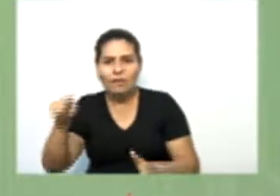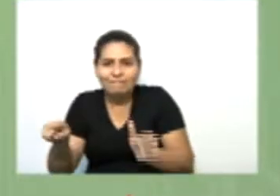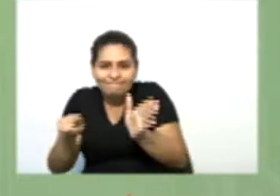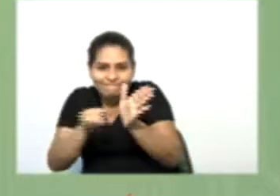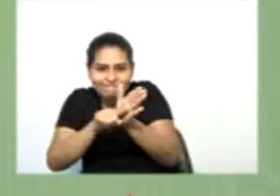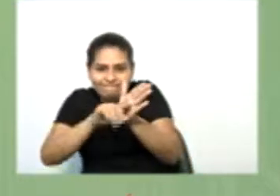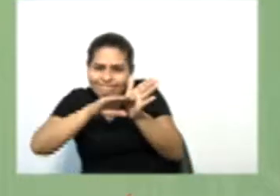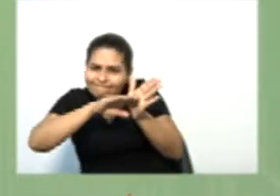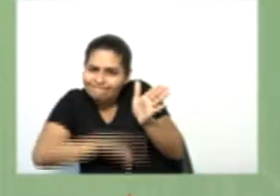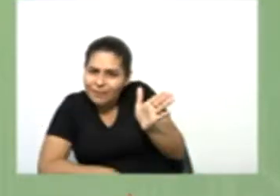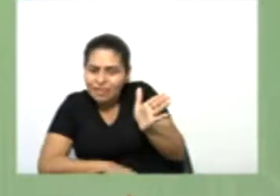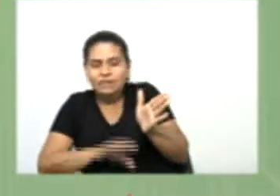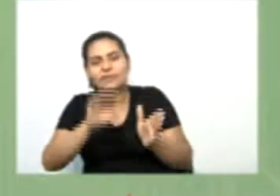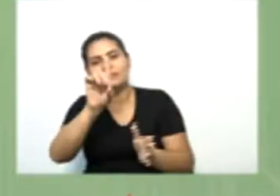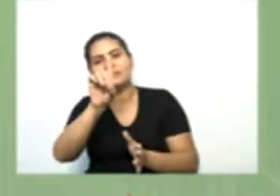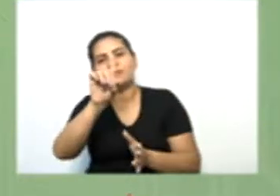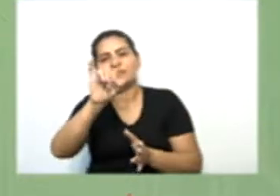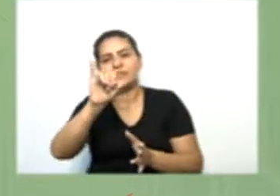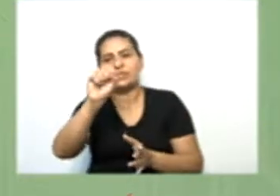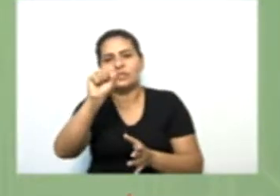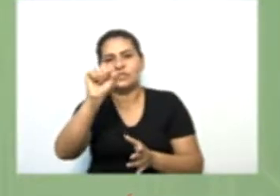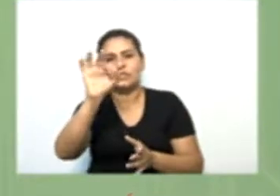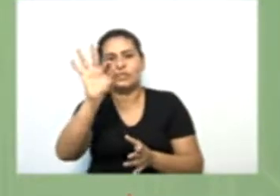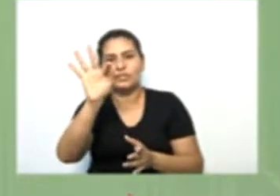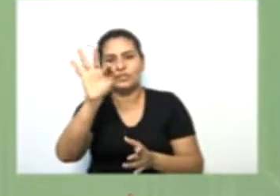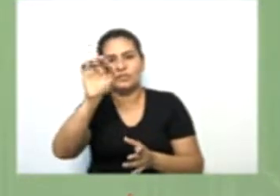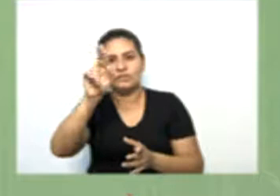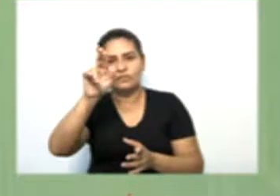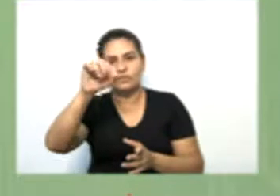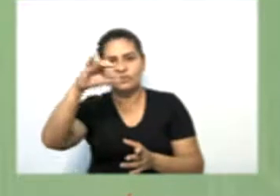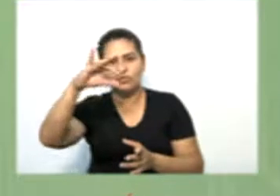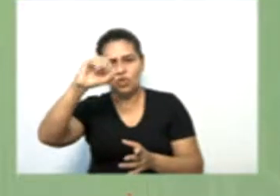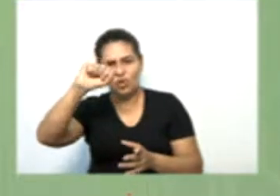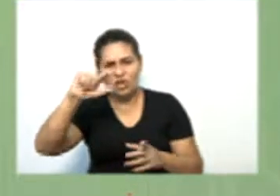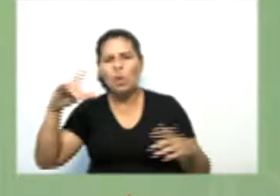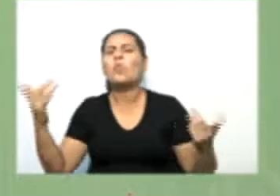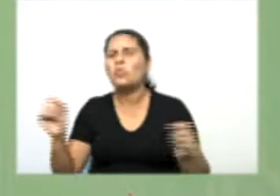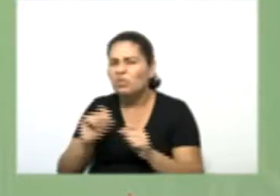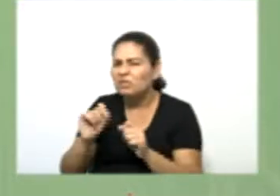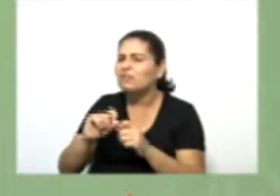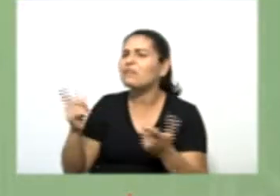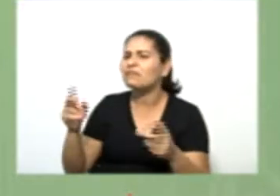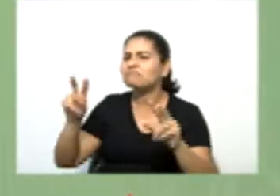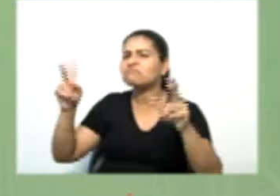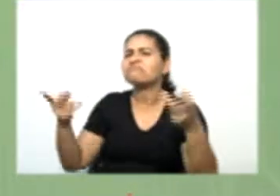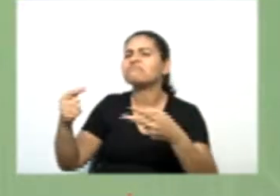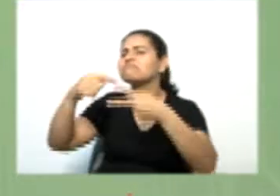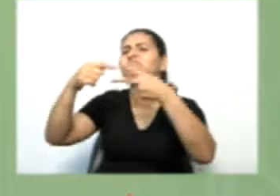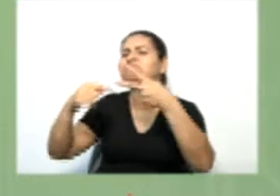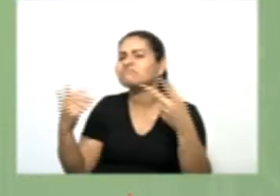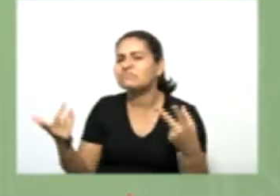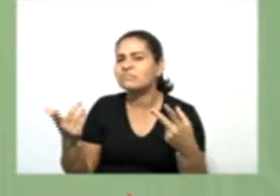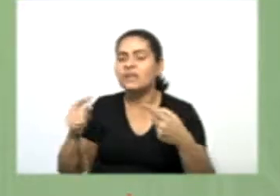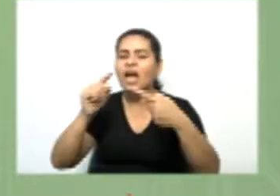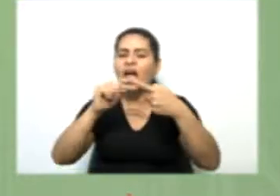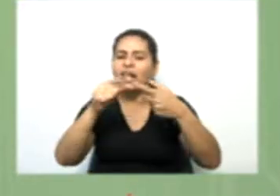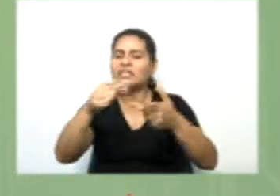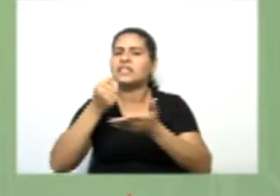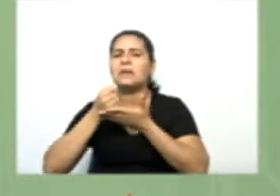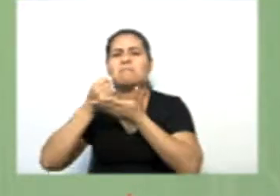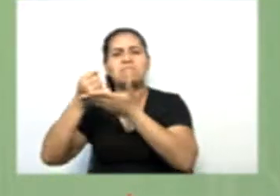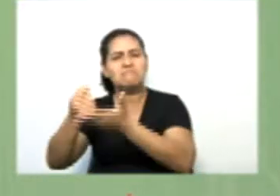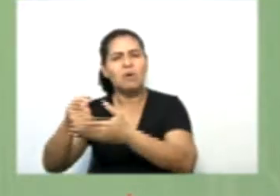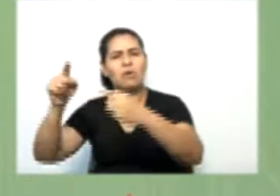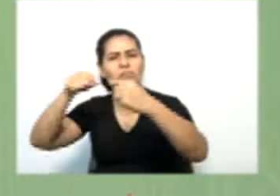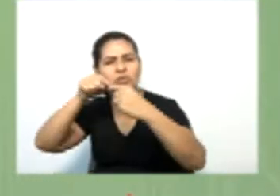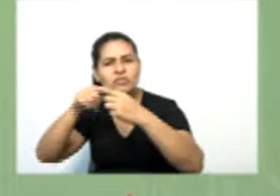conflitos disfuncionais. O que é o conflito funcional, professor? Conflito funcional, então, é o conflito que apoia os